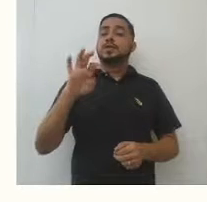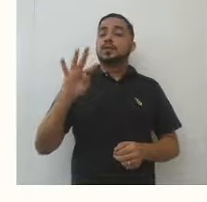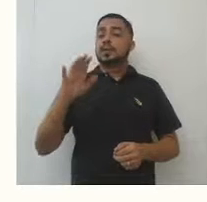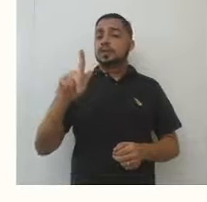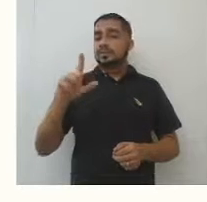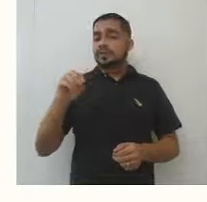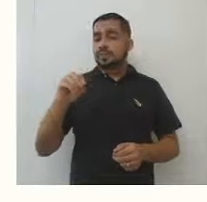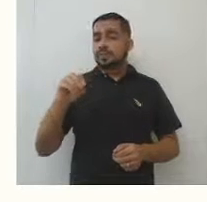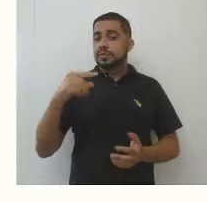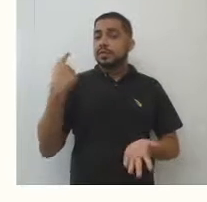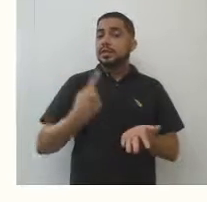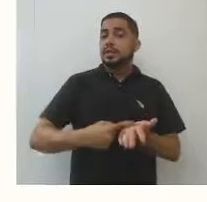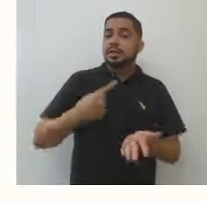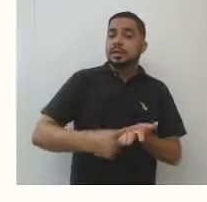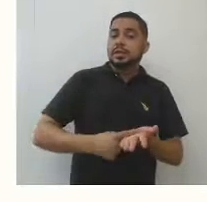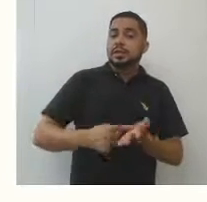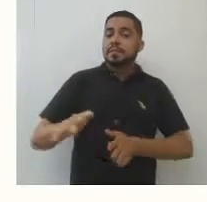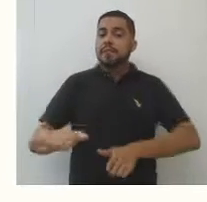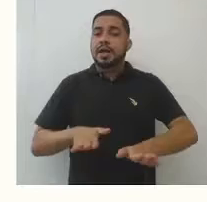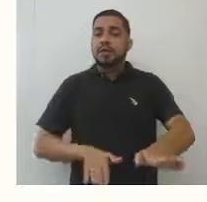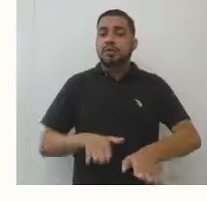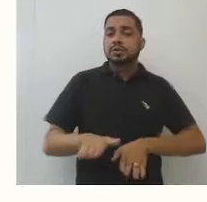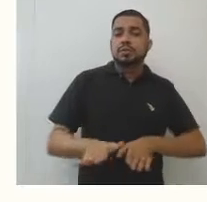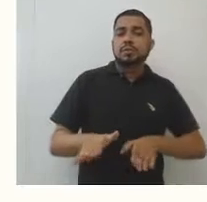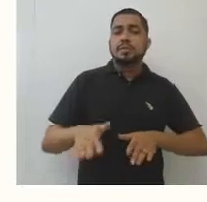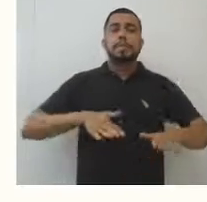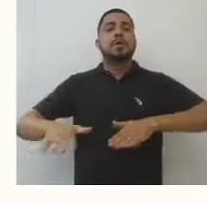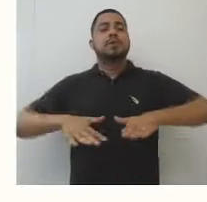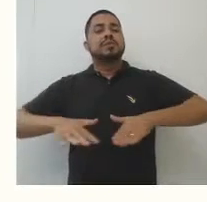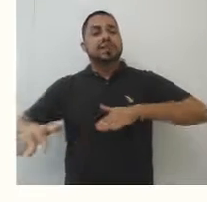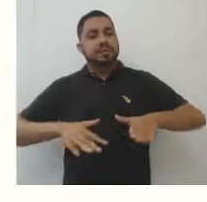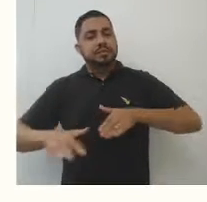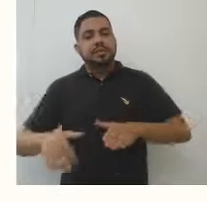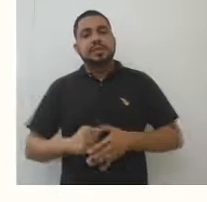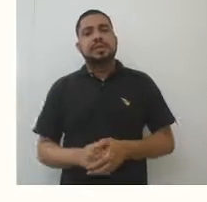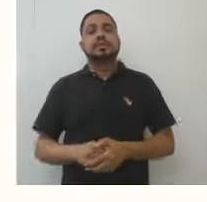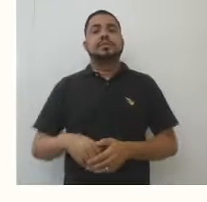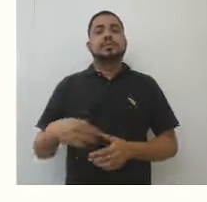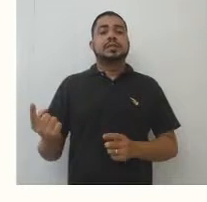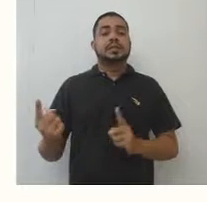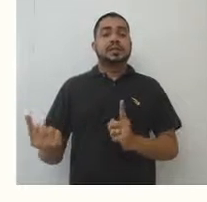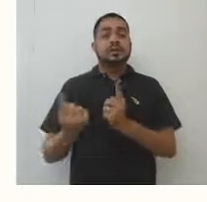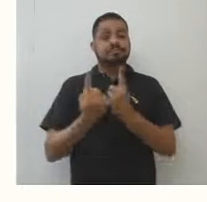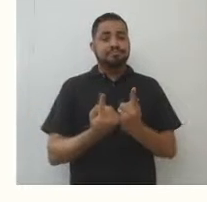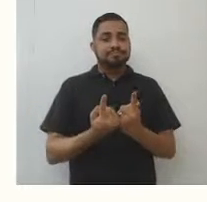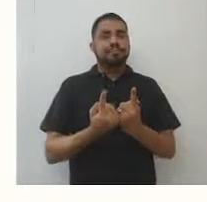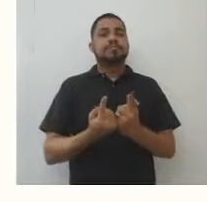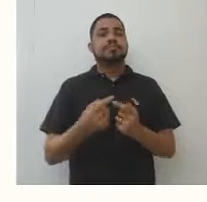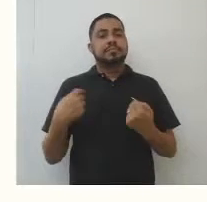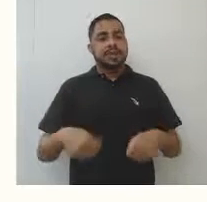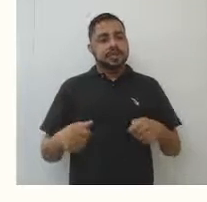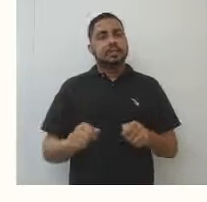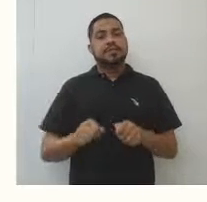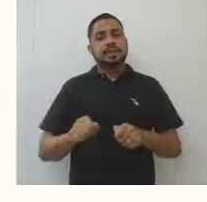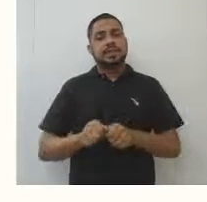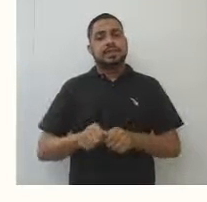definindo os passos e os movimentos que os bailarinos devem executar no